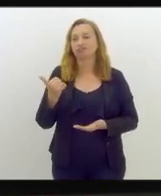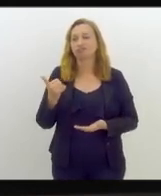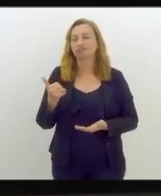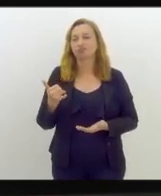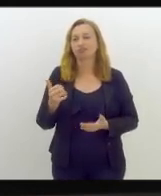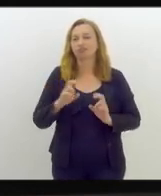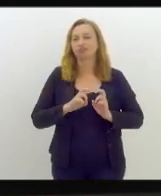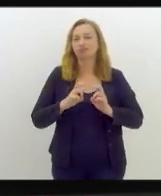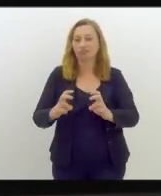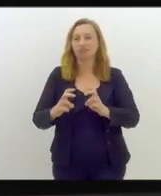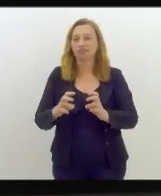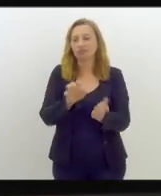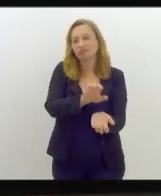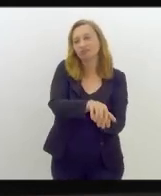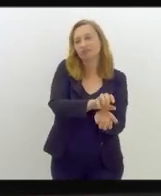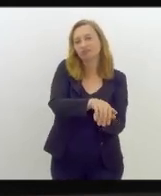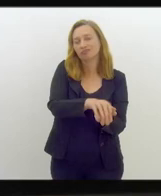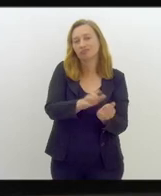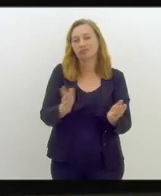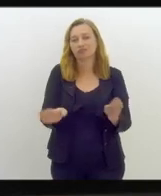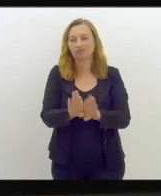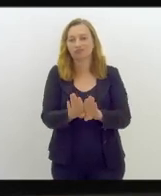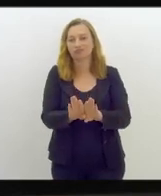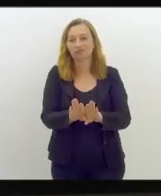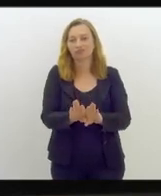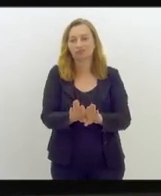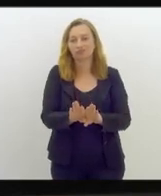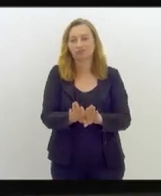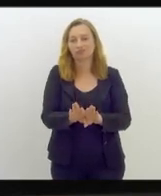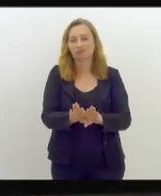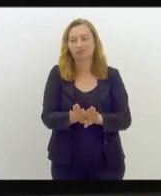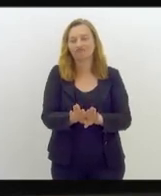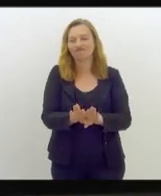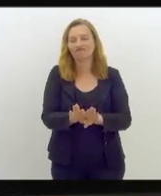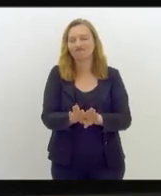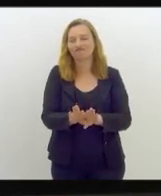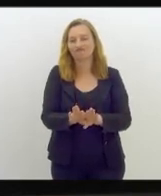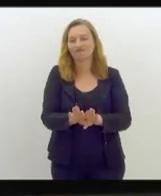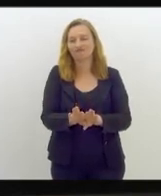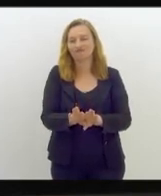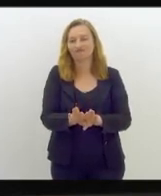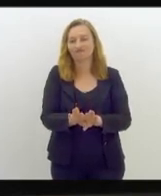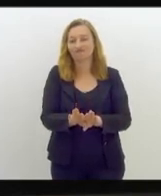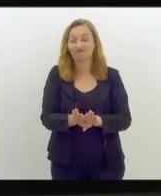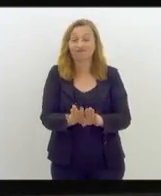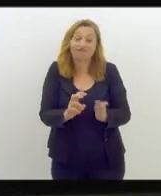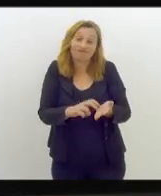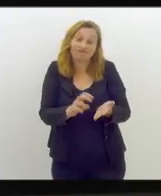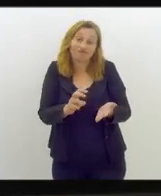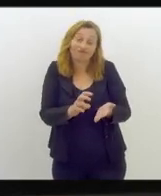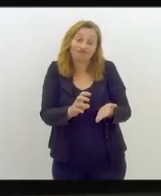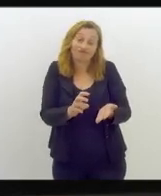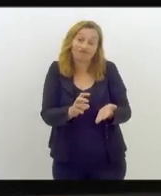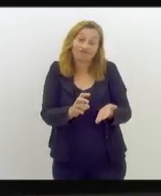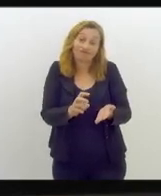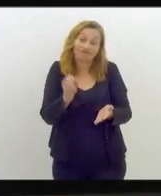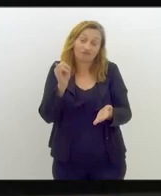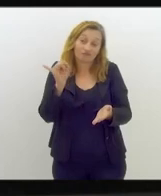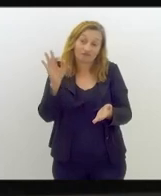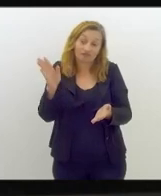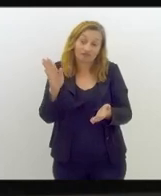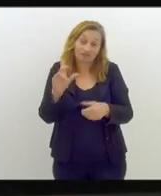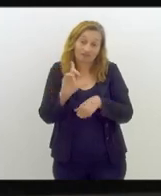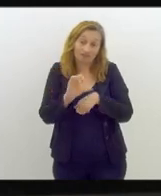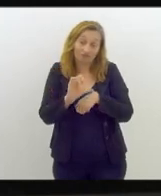estação de trem de Santa Cruz estava fechada. A Supervia não abriu a estação de Santa Cruz hoje na parte da manhã, na parte da madrugada, que é a hora que